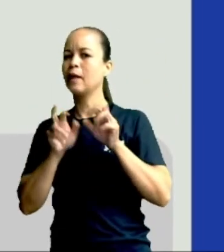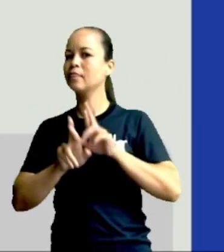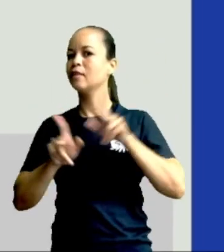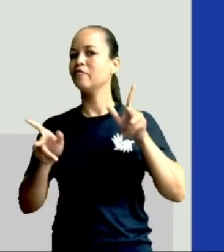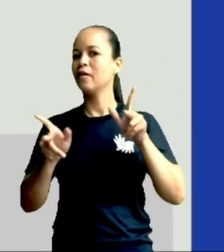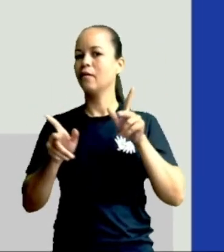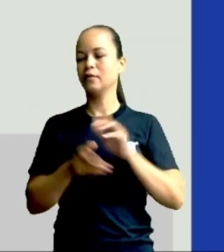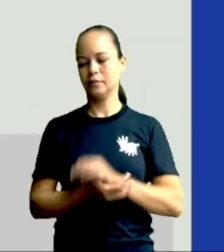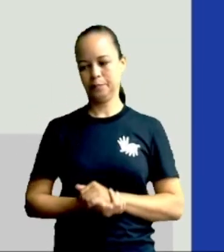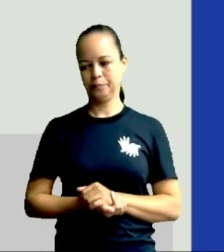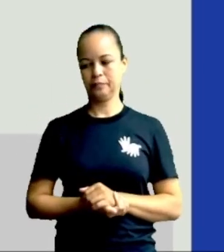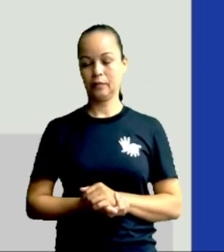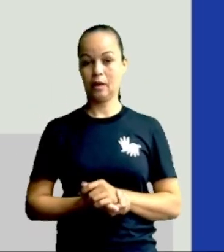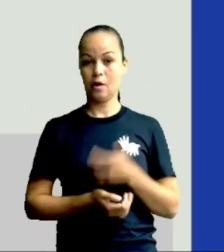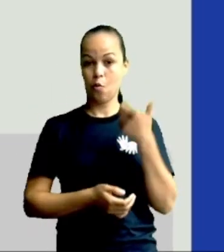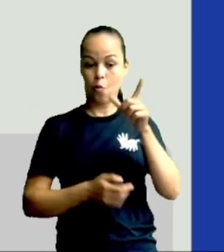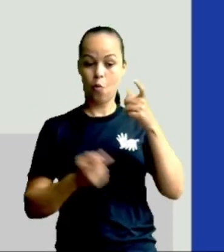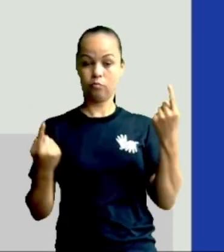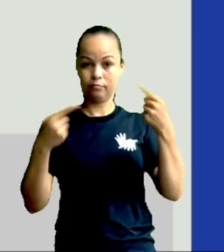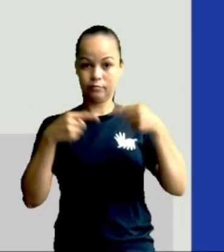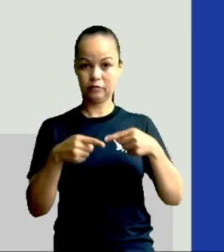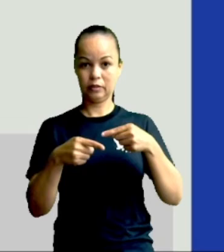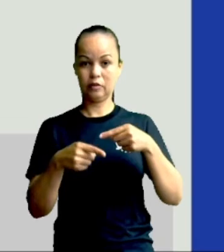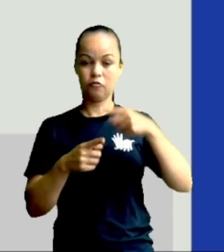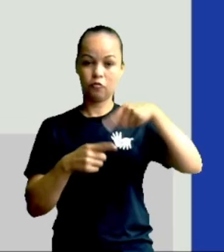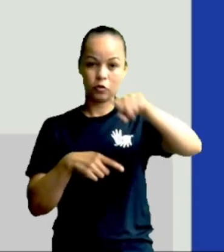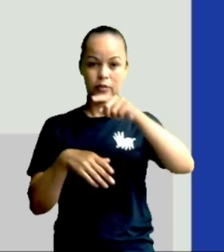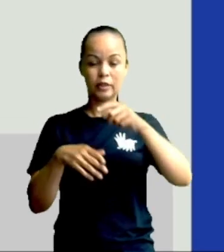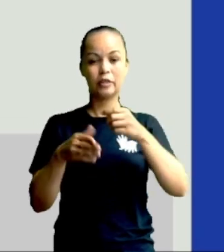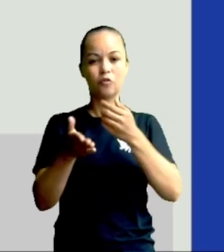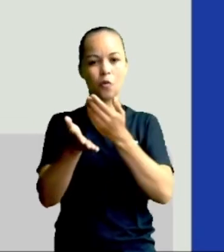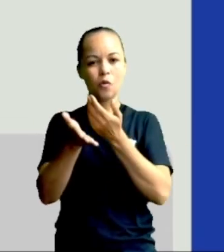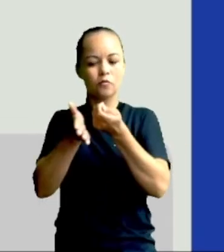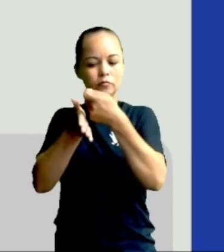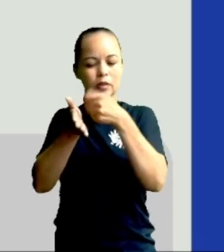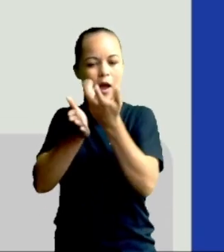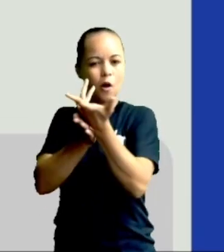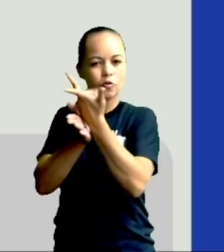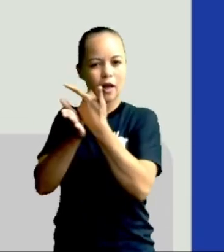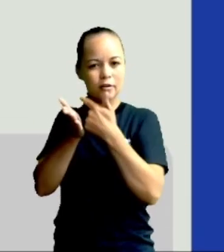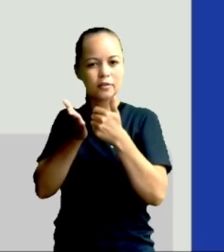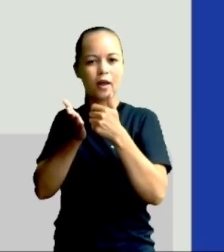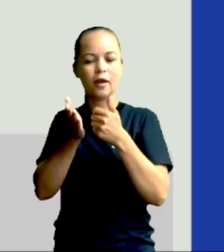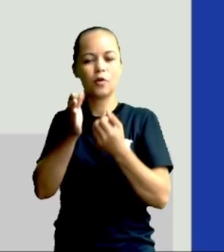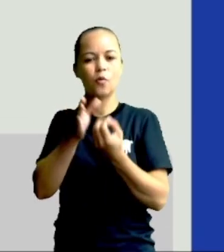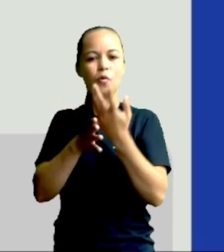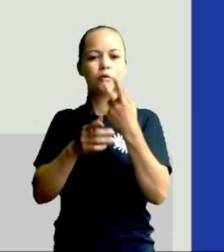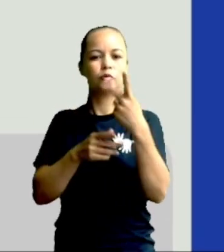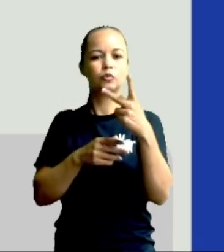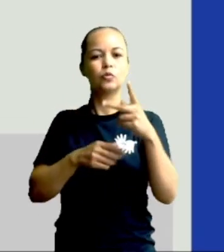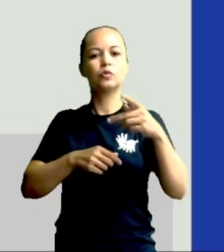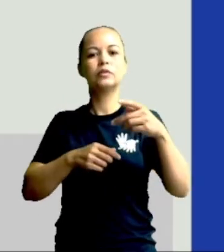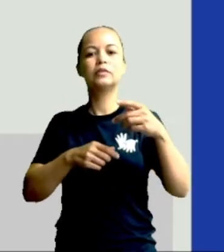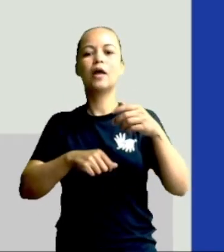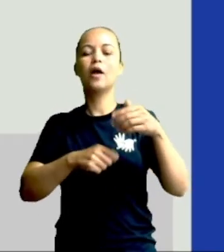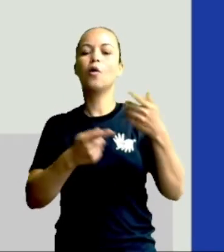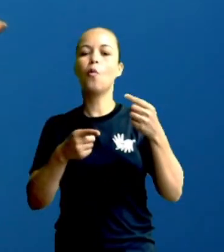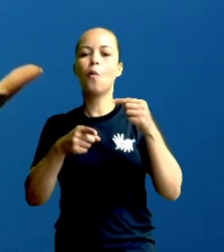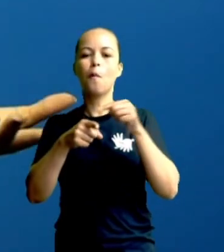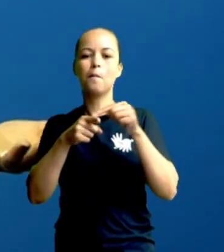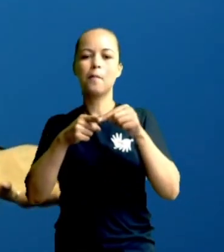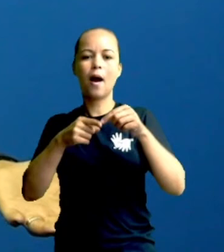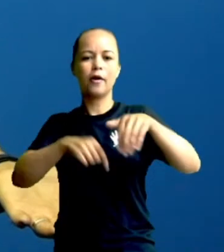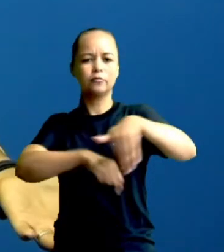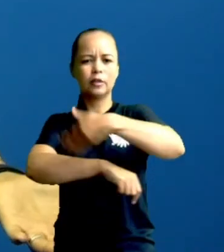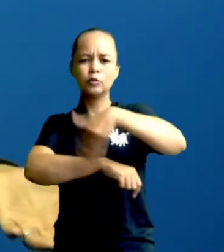E o outro desafio, você vai criar um desenho de paisagem cultural do seu bairro.